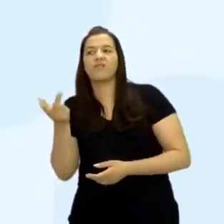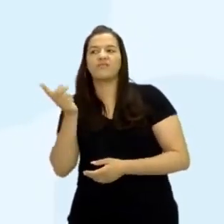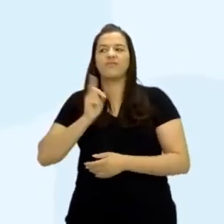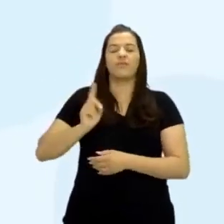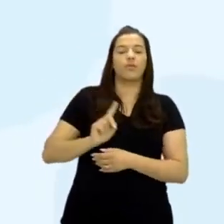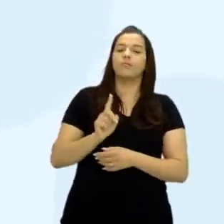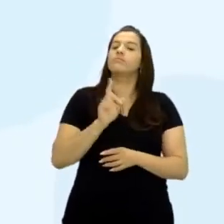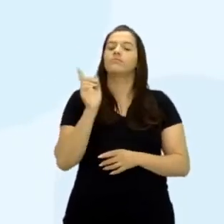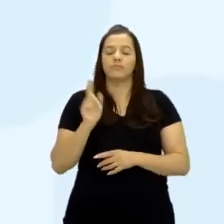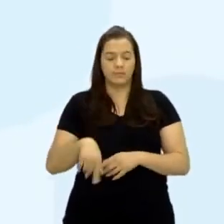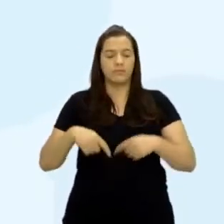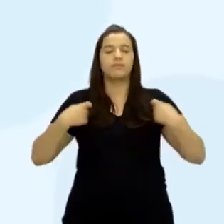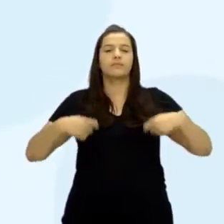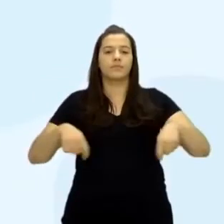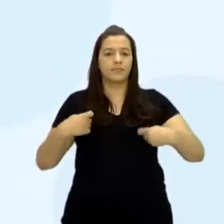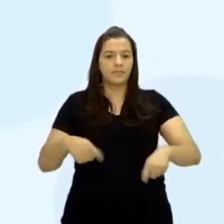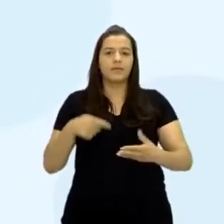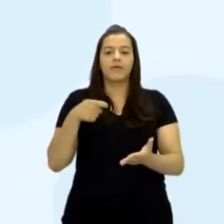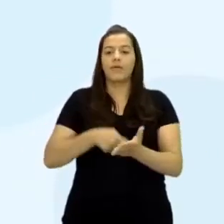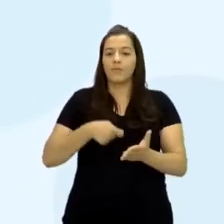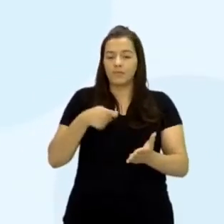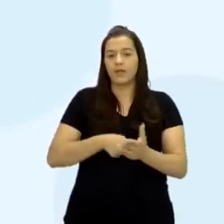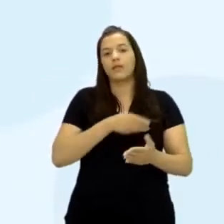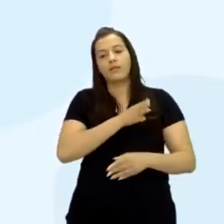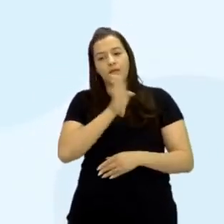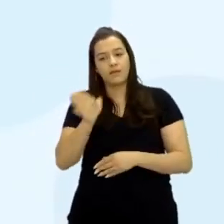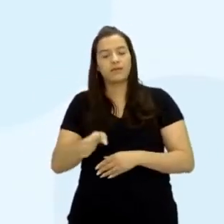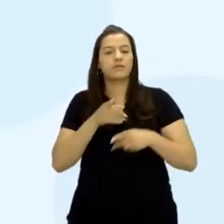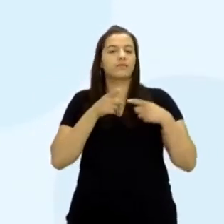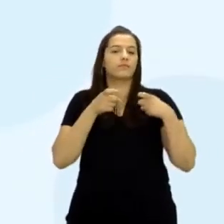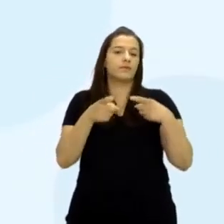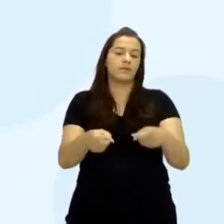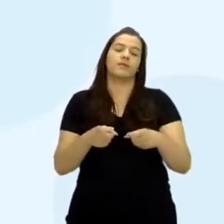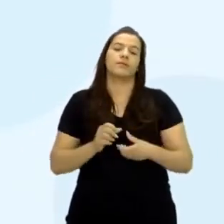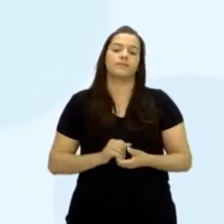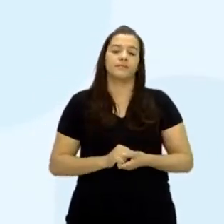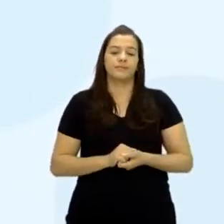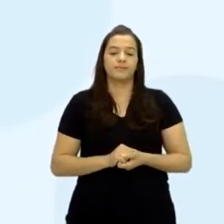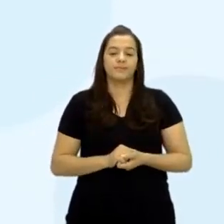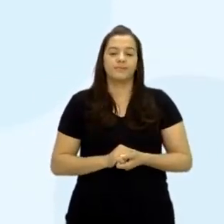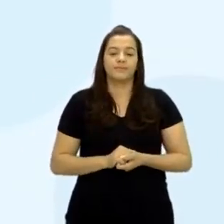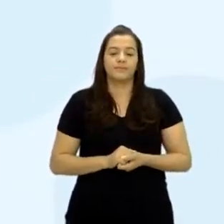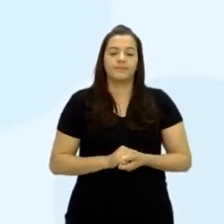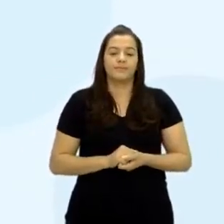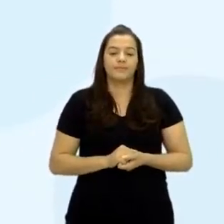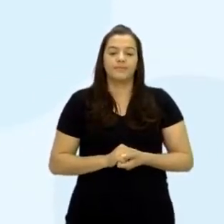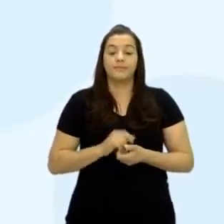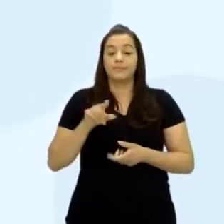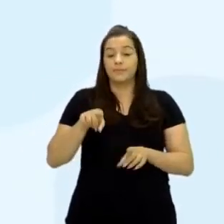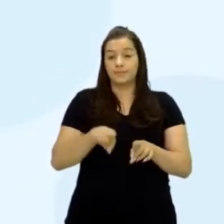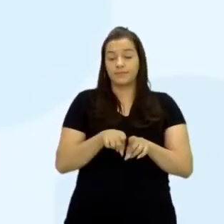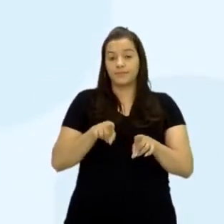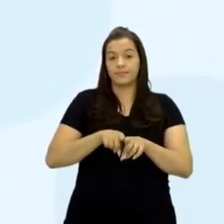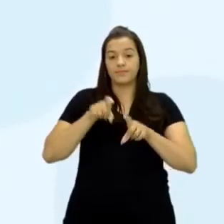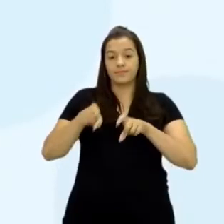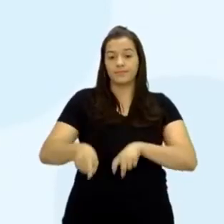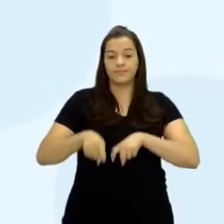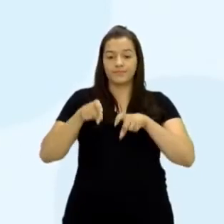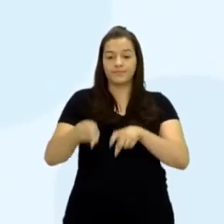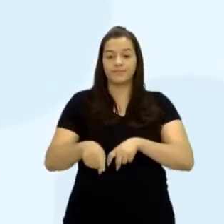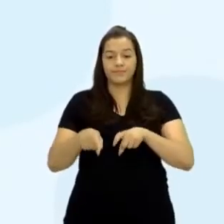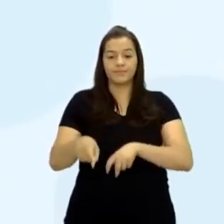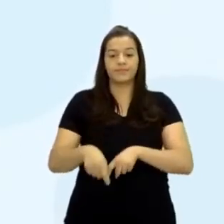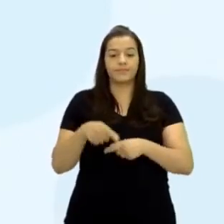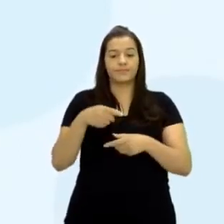pagar as obrigações, eles ainda são obrigados a ir para a guerra. Né? E agricultura, pensando na